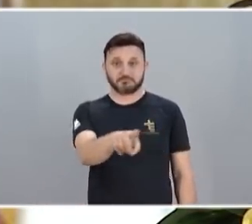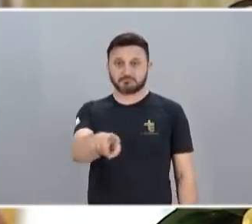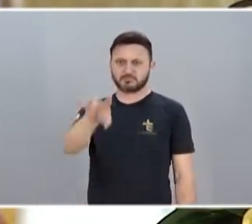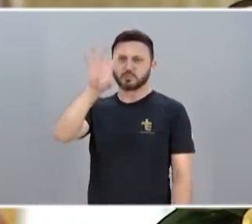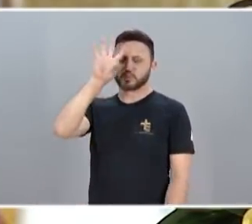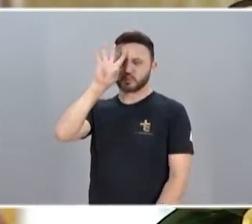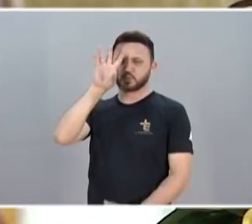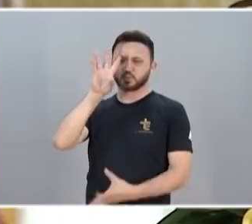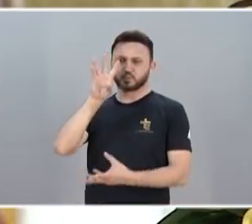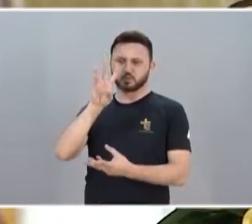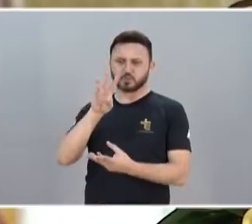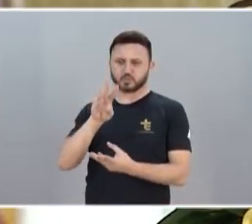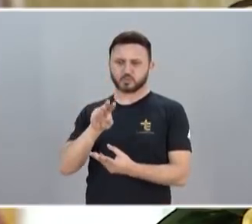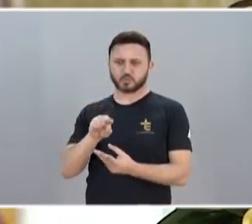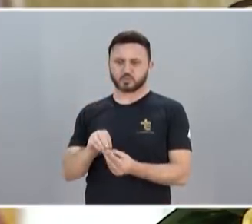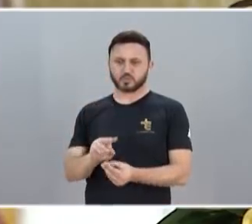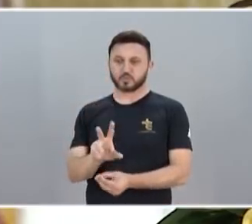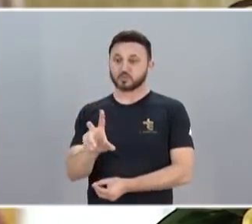Deus